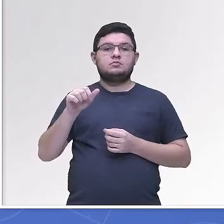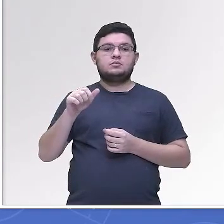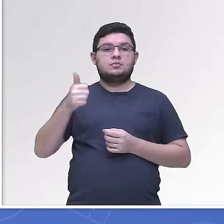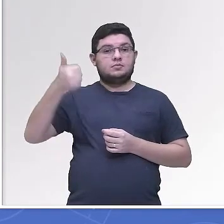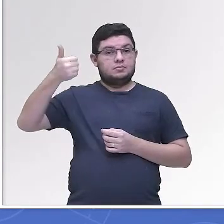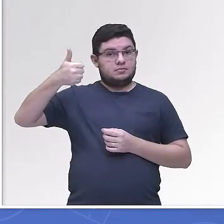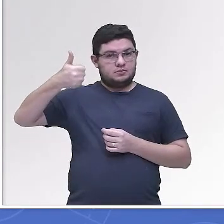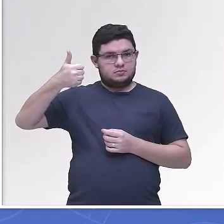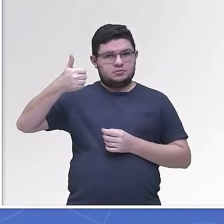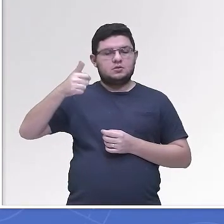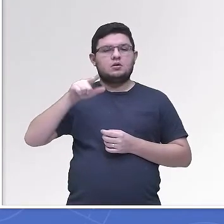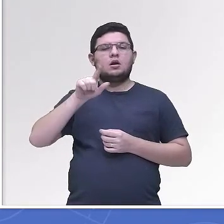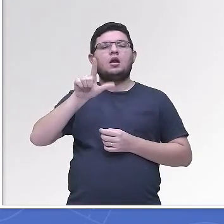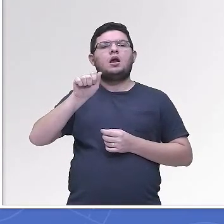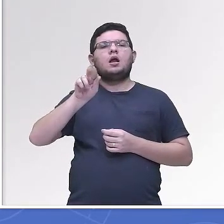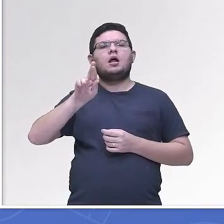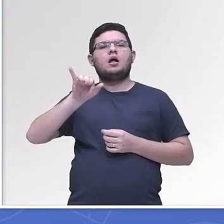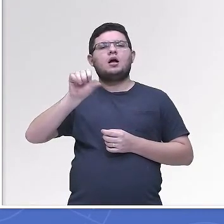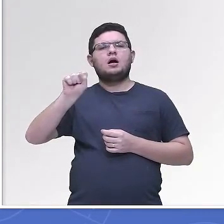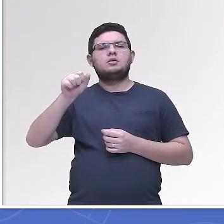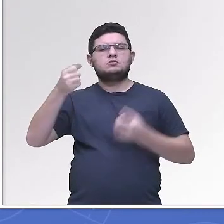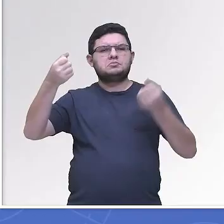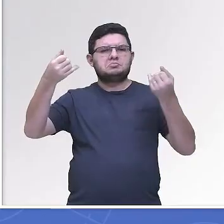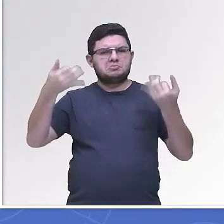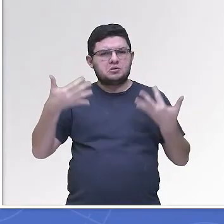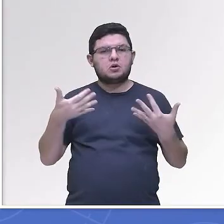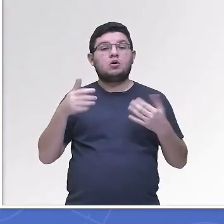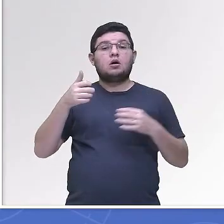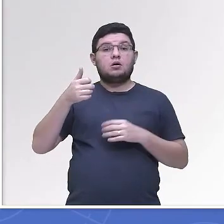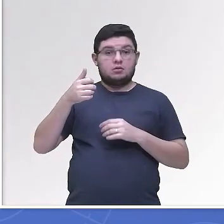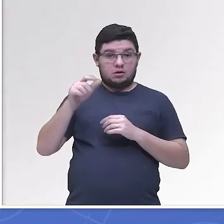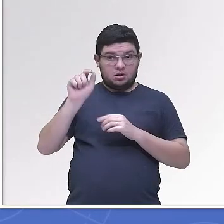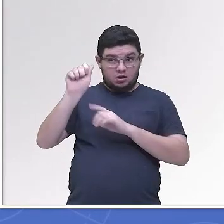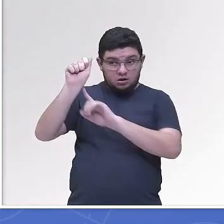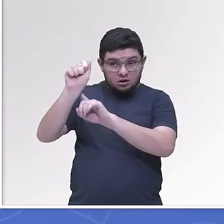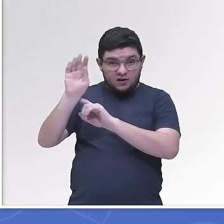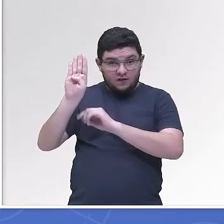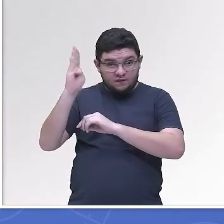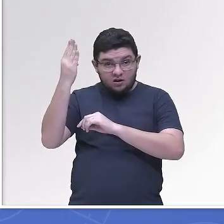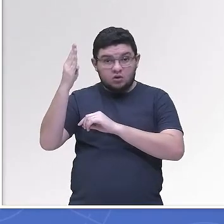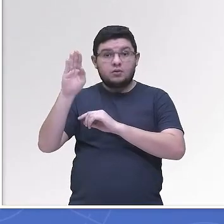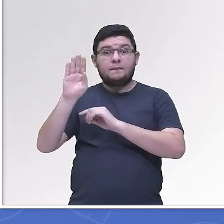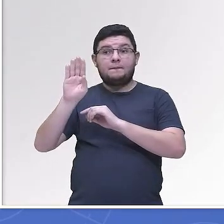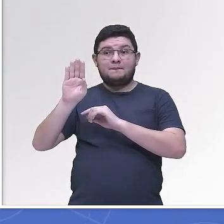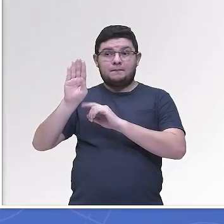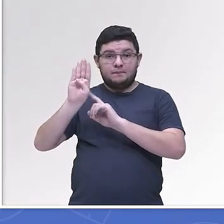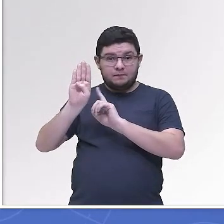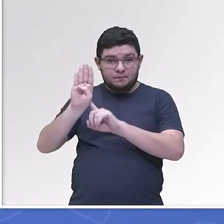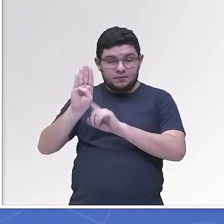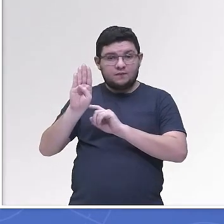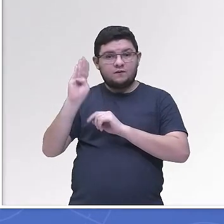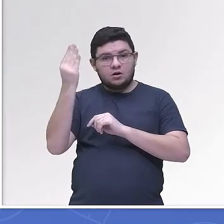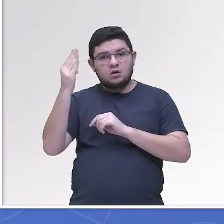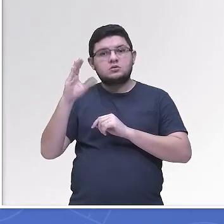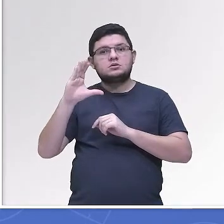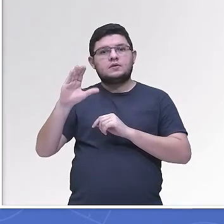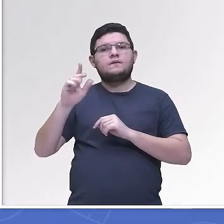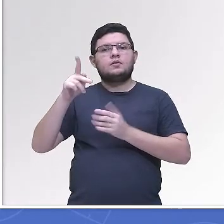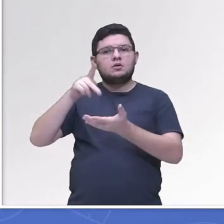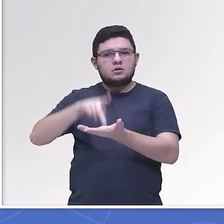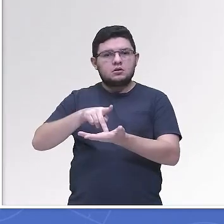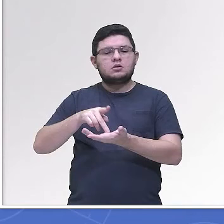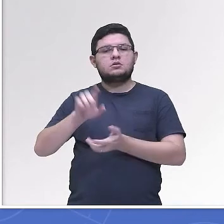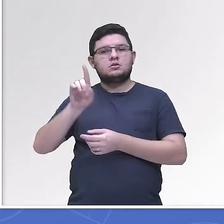bem separadinho. Ela afirmou que a letra A é falsa, a letra B é falsa, a letra C é verdadeira, D é verdadeira